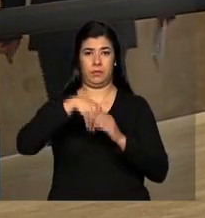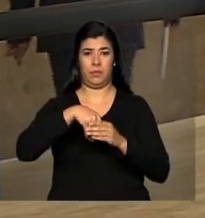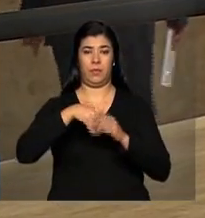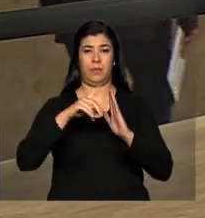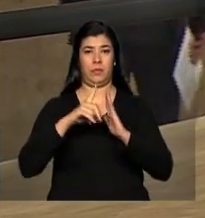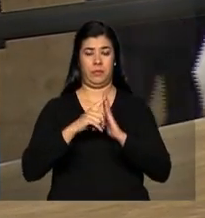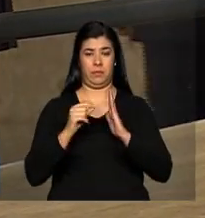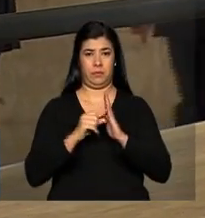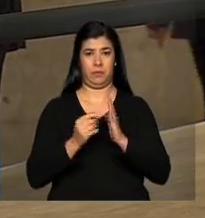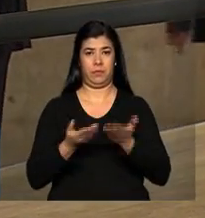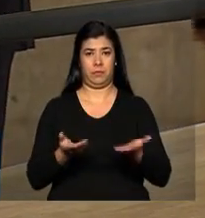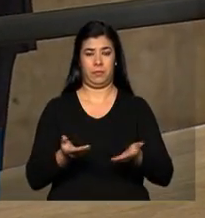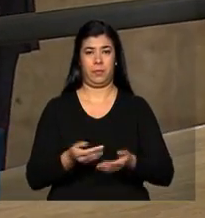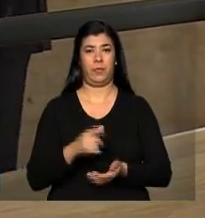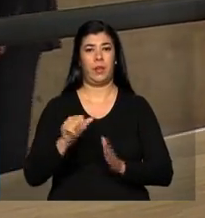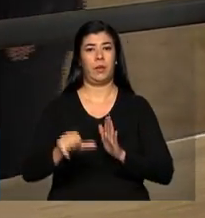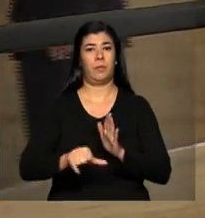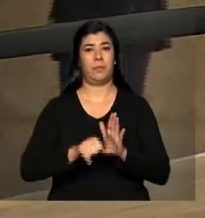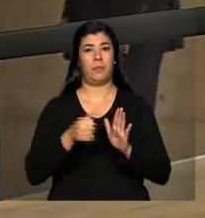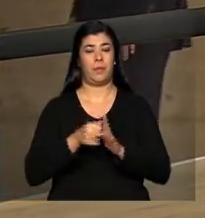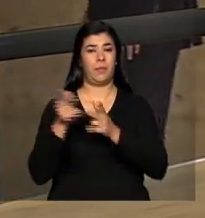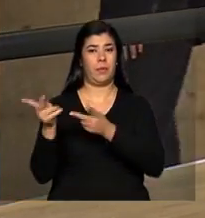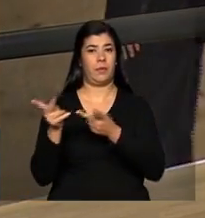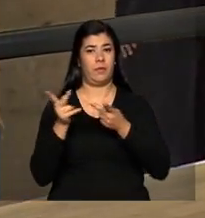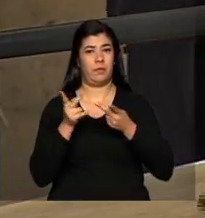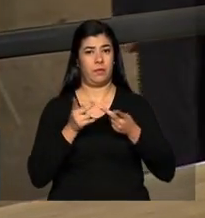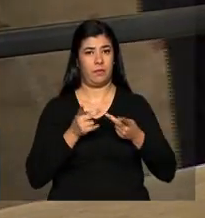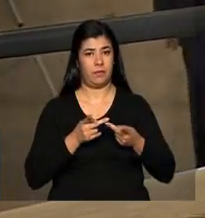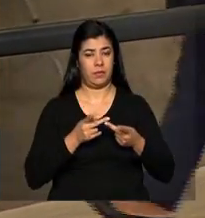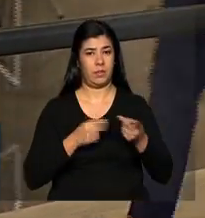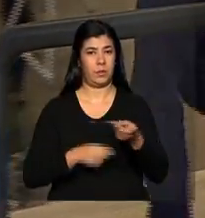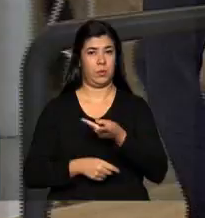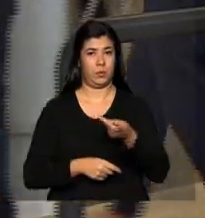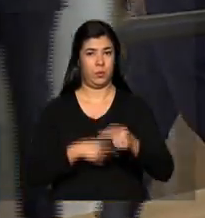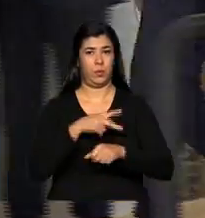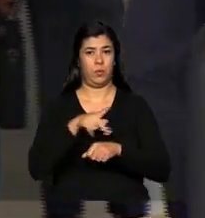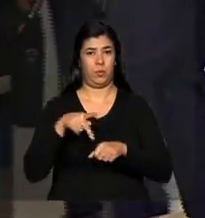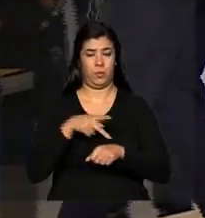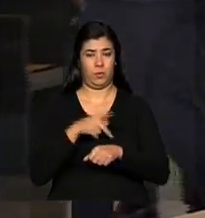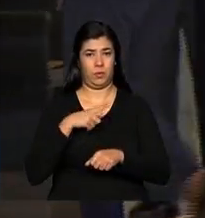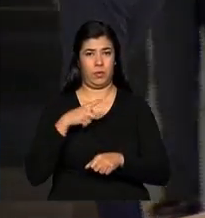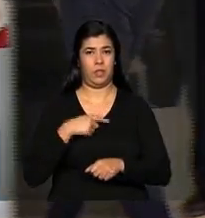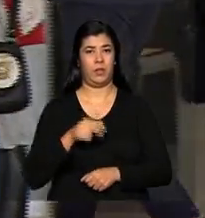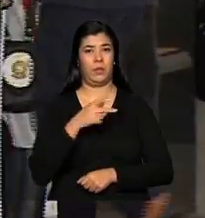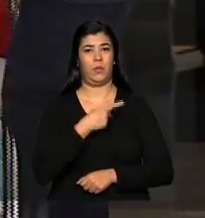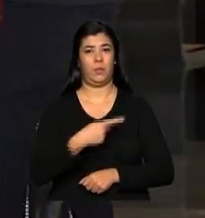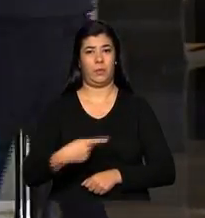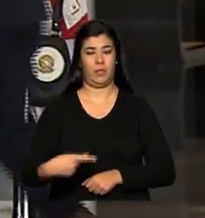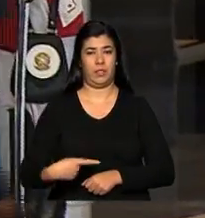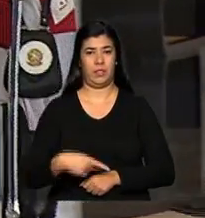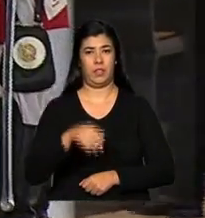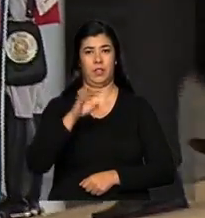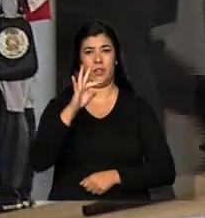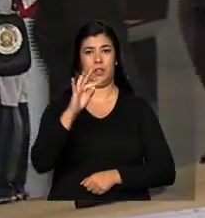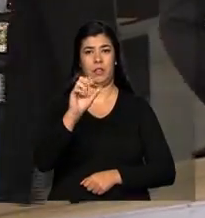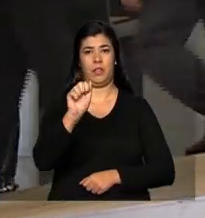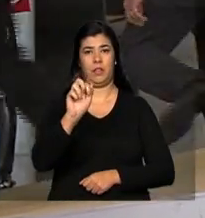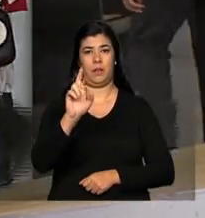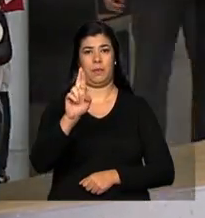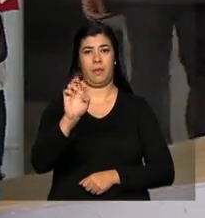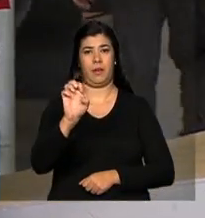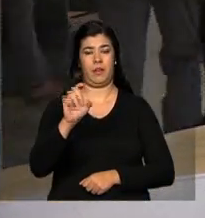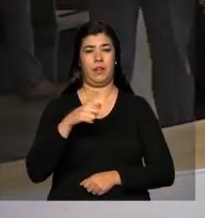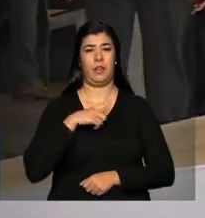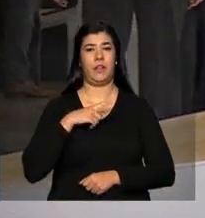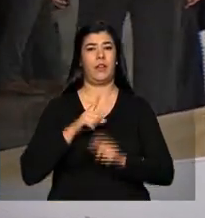do Planalto. Essa é a primeira visita de caráter bilateral do presidente Tabaré Vázquez desde que assumiu o cargo em março